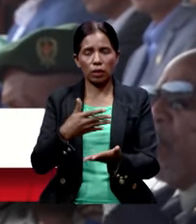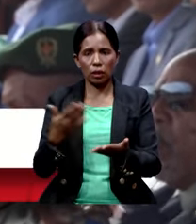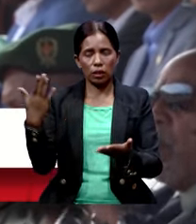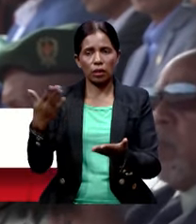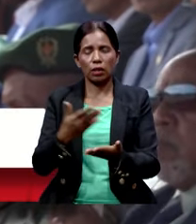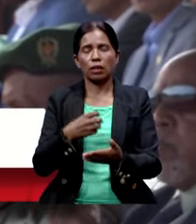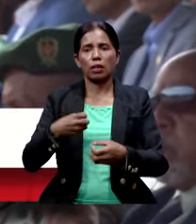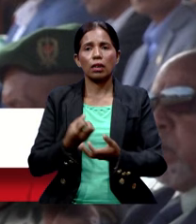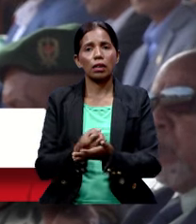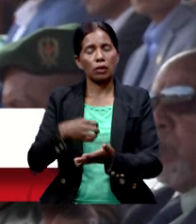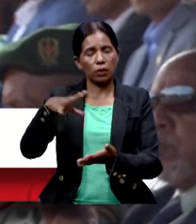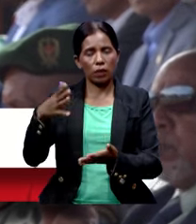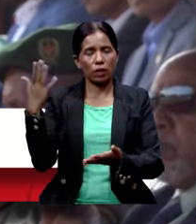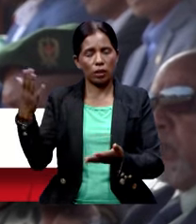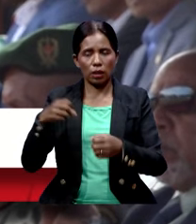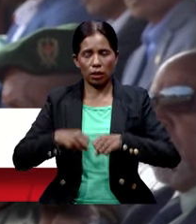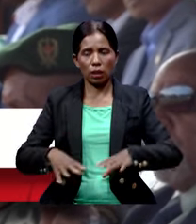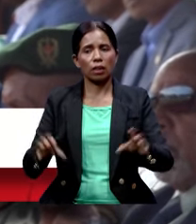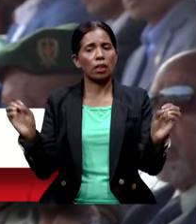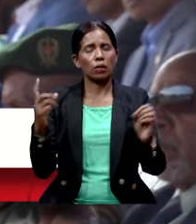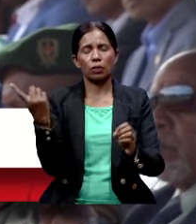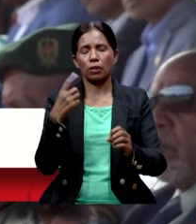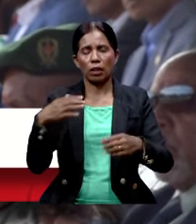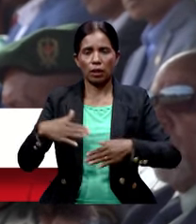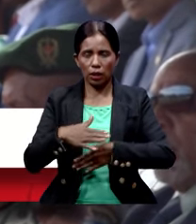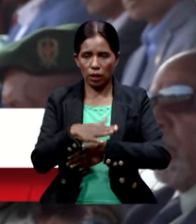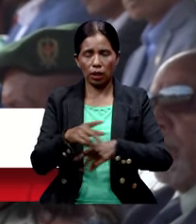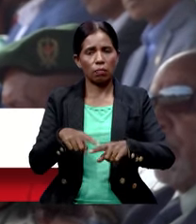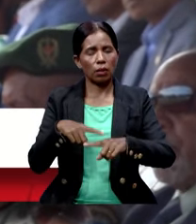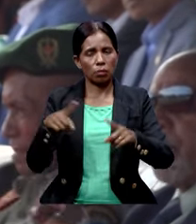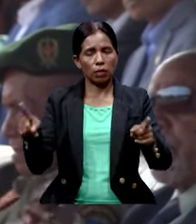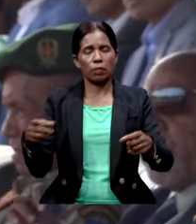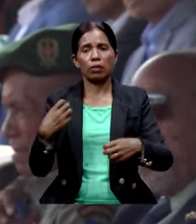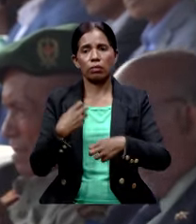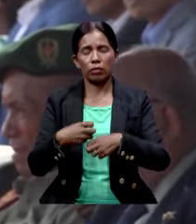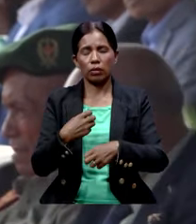hoje também, ican, ba vemos, ba coral, Sira,